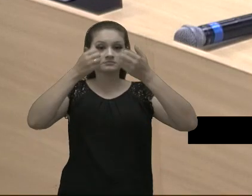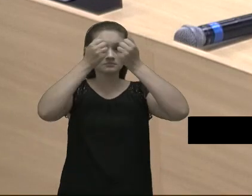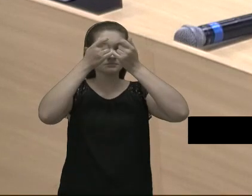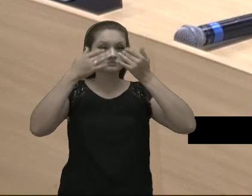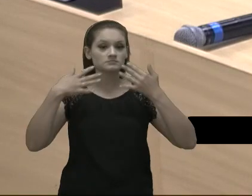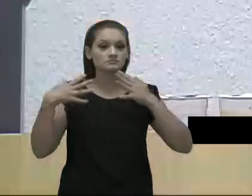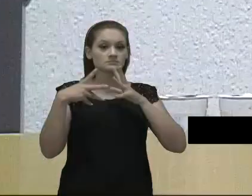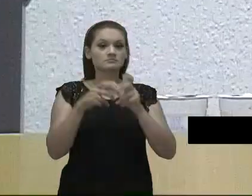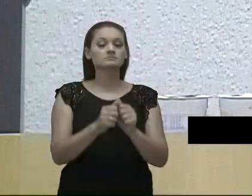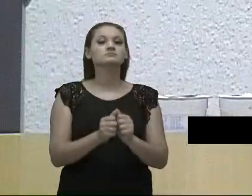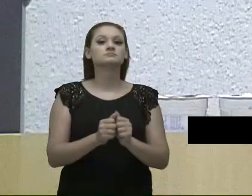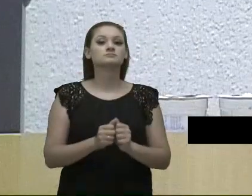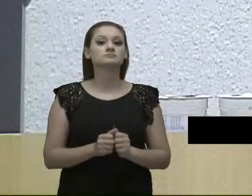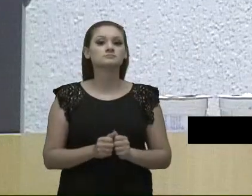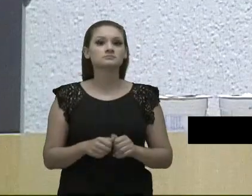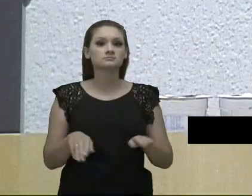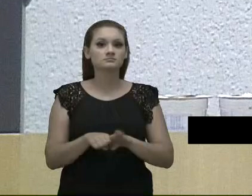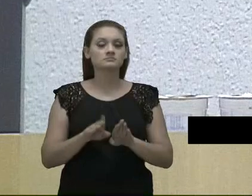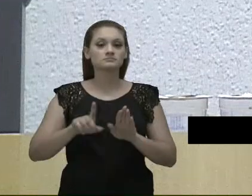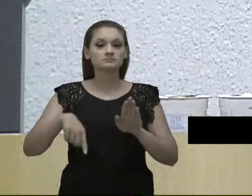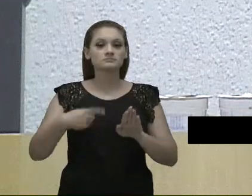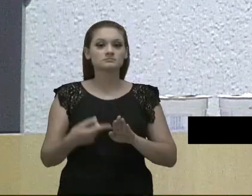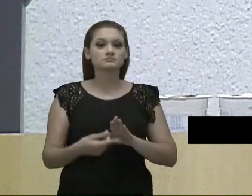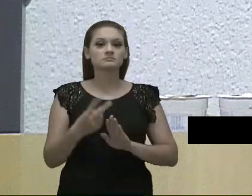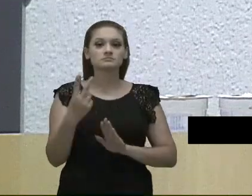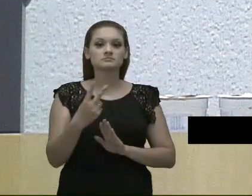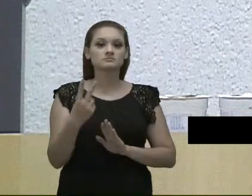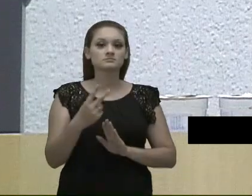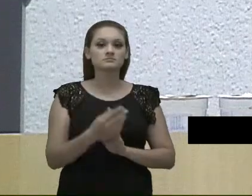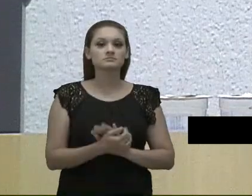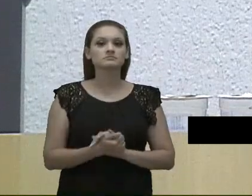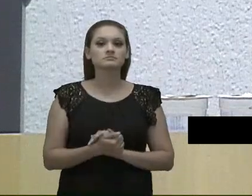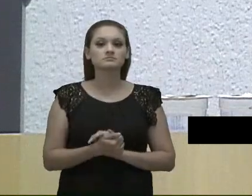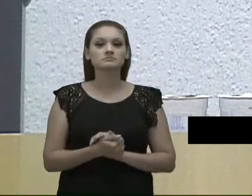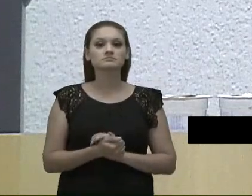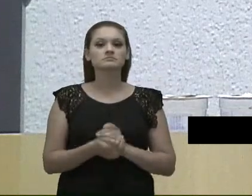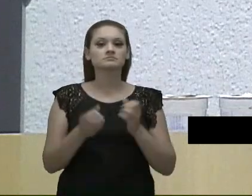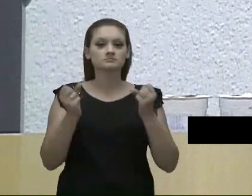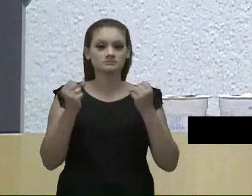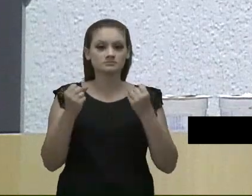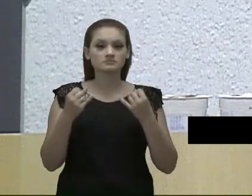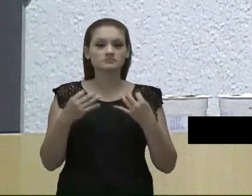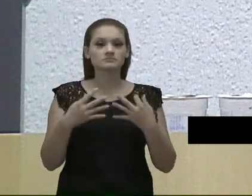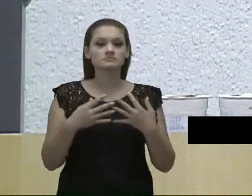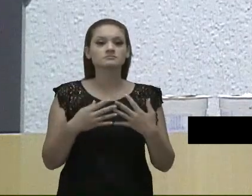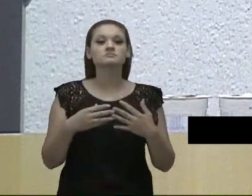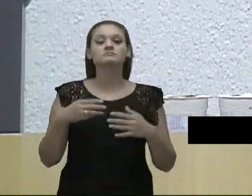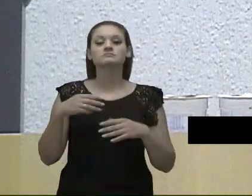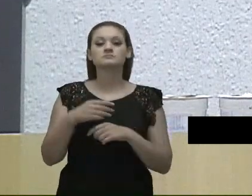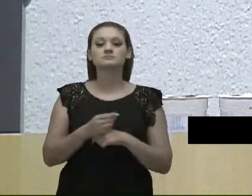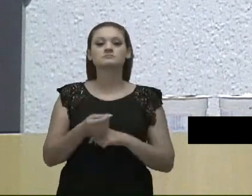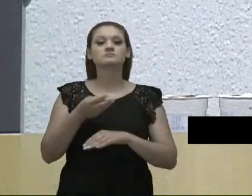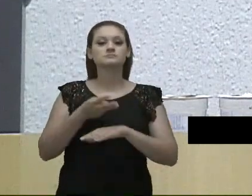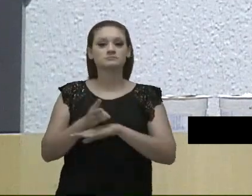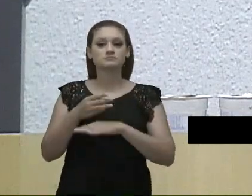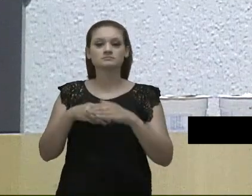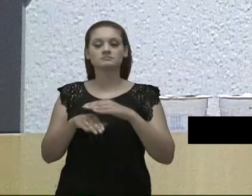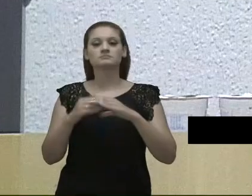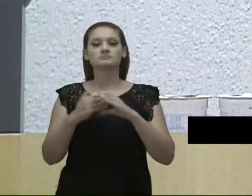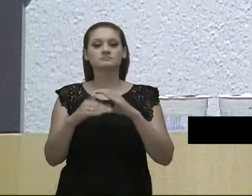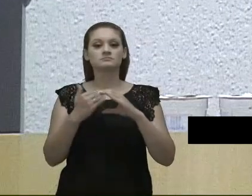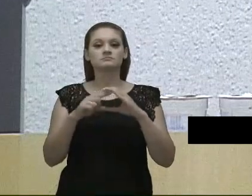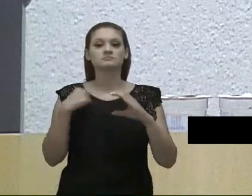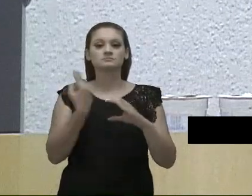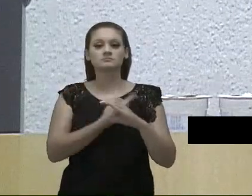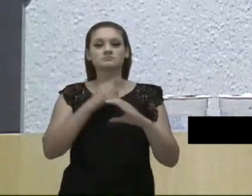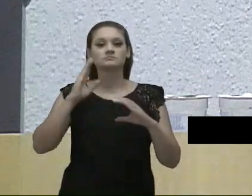tá bom? Sim, justamente. Inclusive, após esses dois áudios, ela esclareceu o e-mail jurídico da Chavantes e nós já tomamos